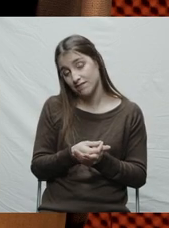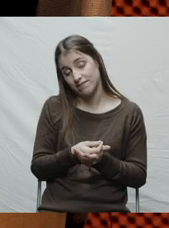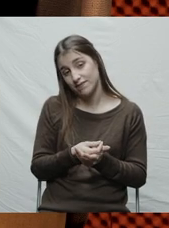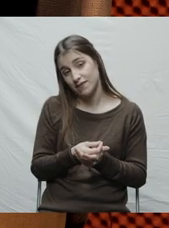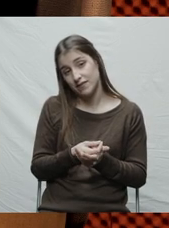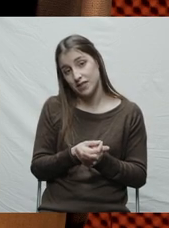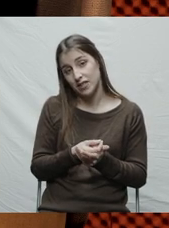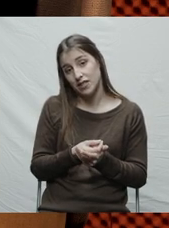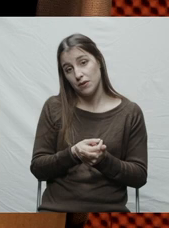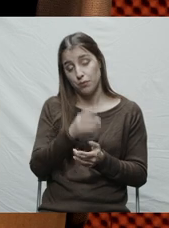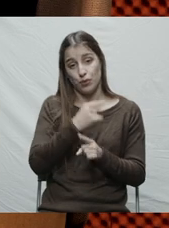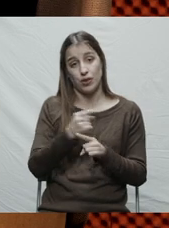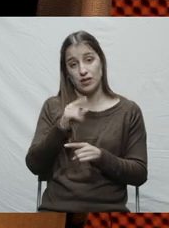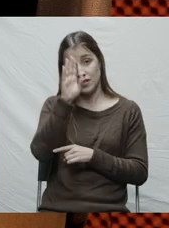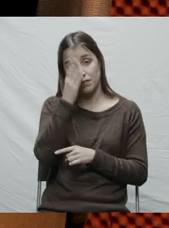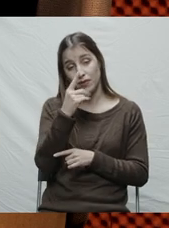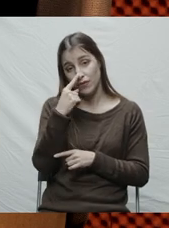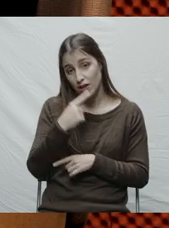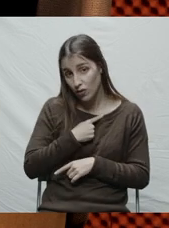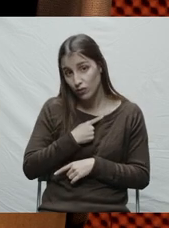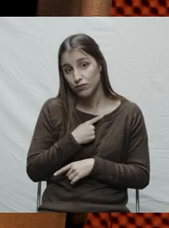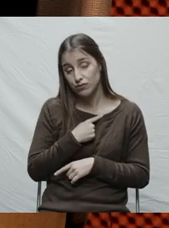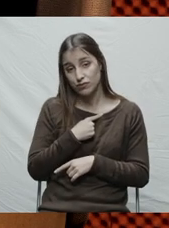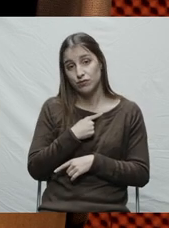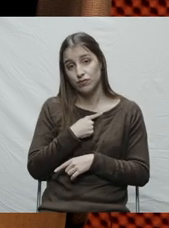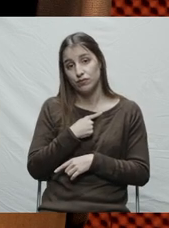que falhou, independentemente de qual seja